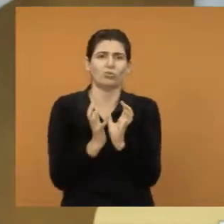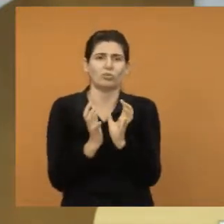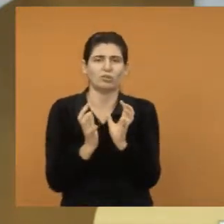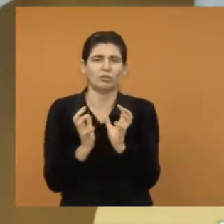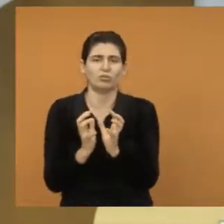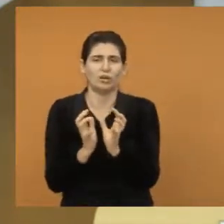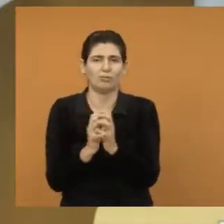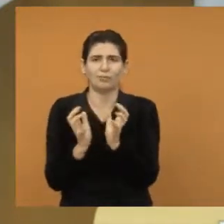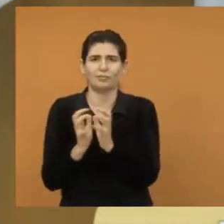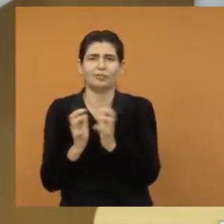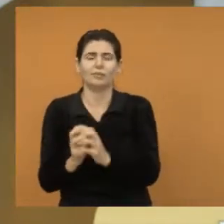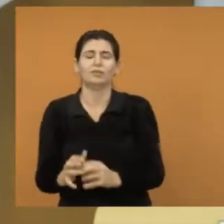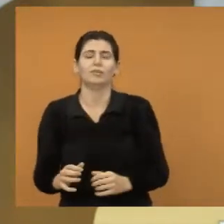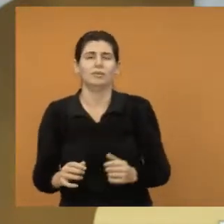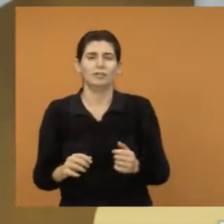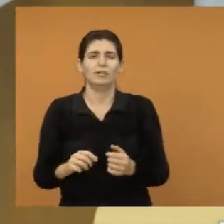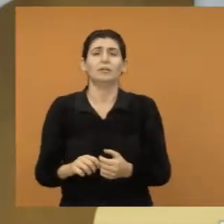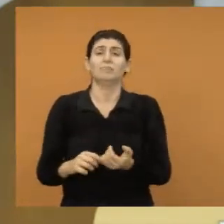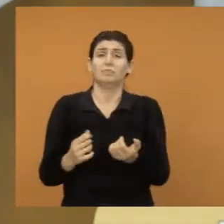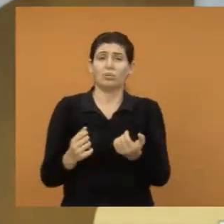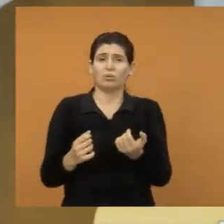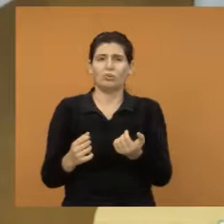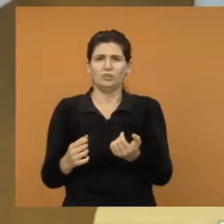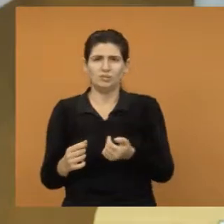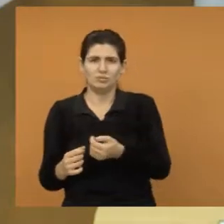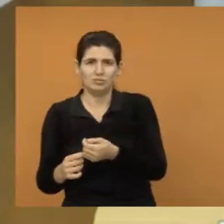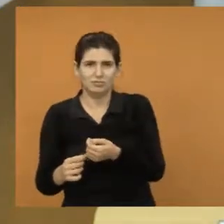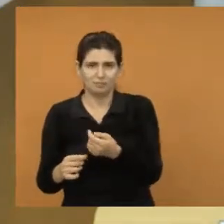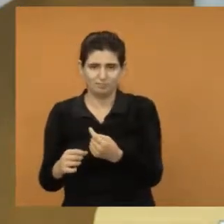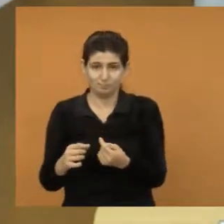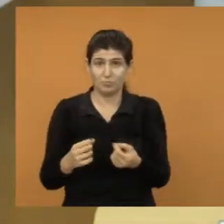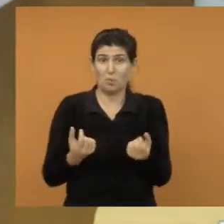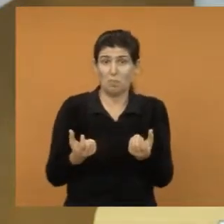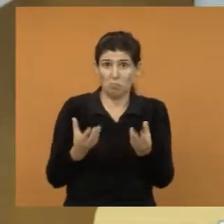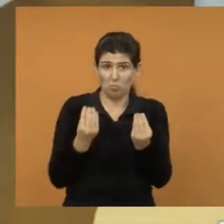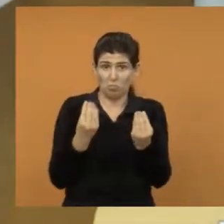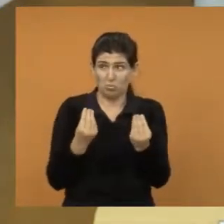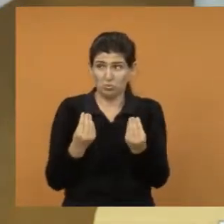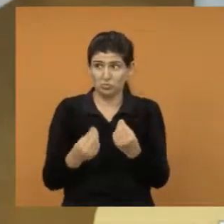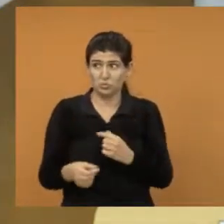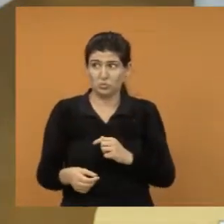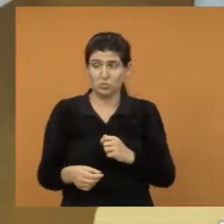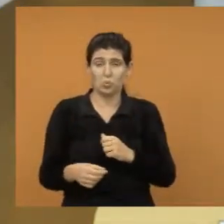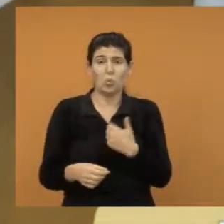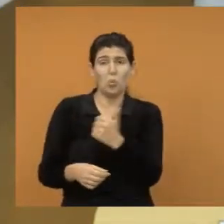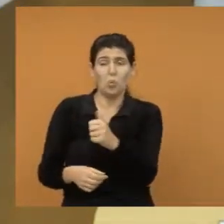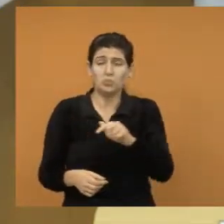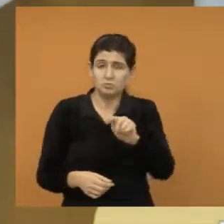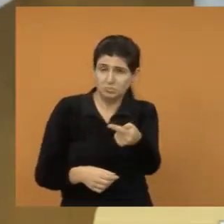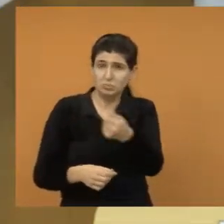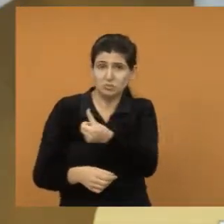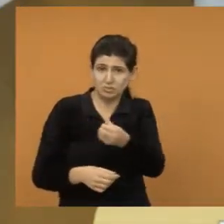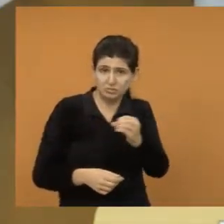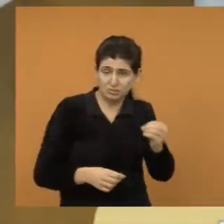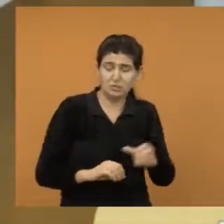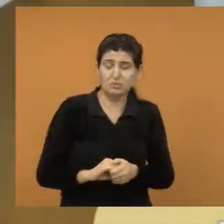64,7 pessoas a cada 100 mil. Um verdadeiro absurdo. Ocupando a segunda